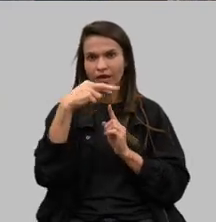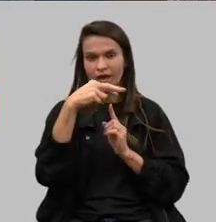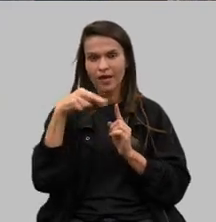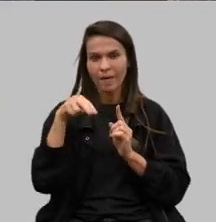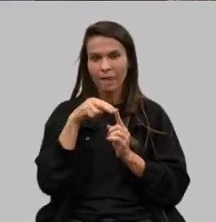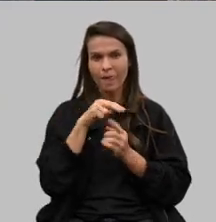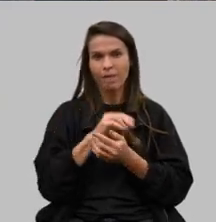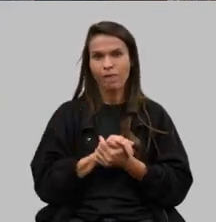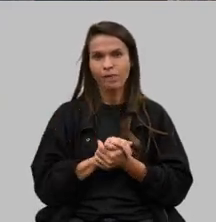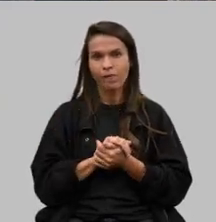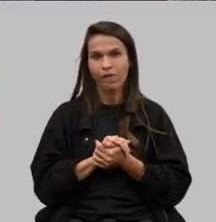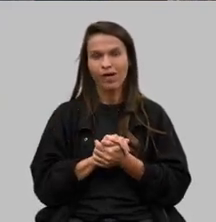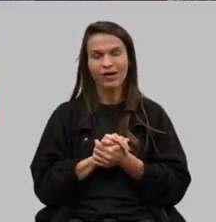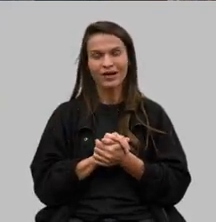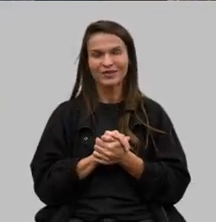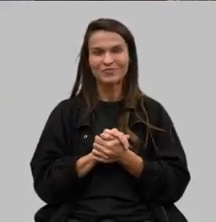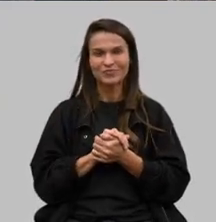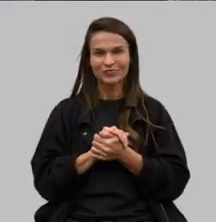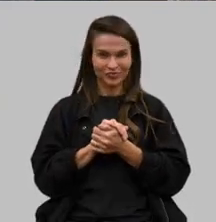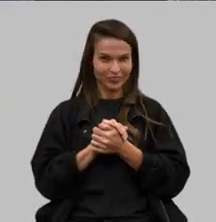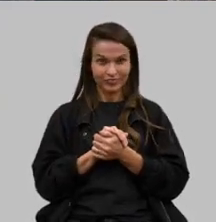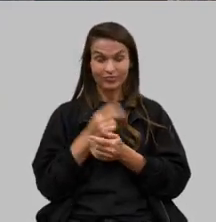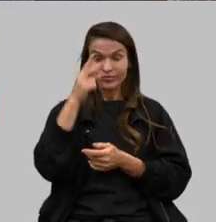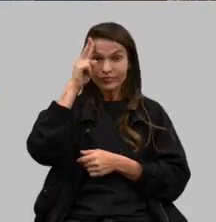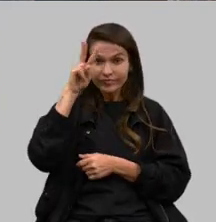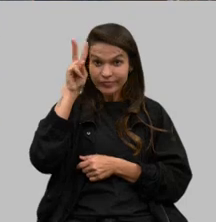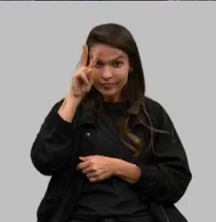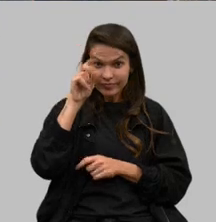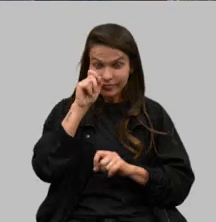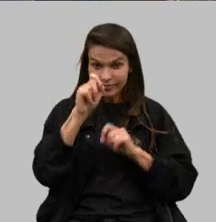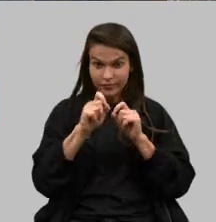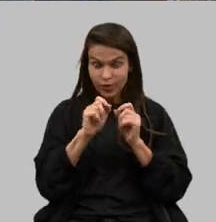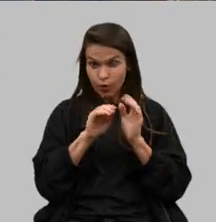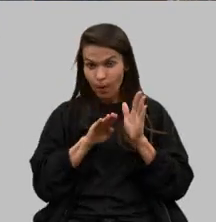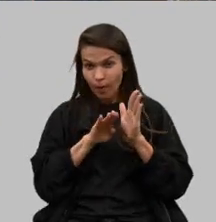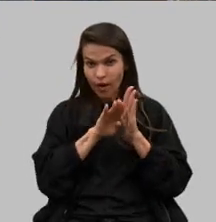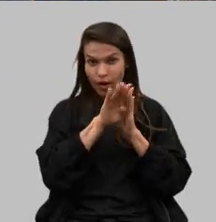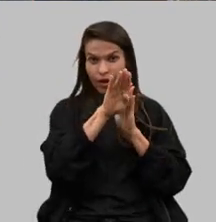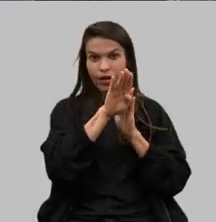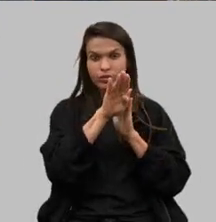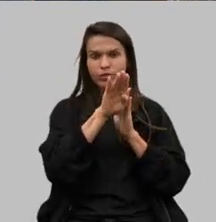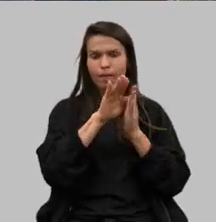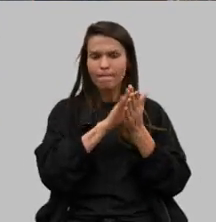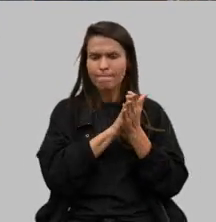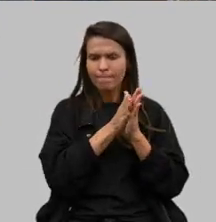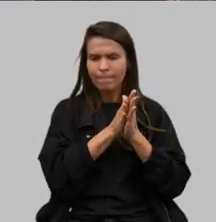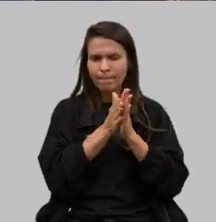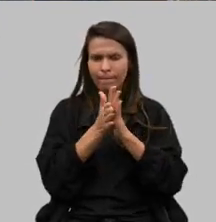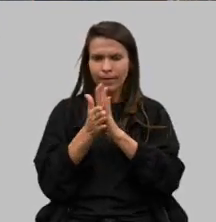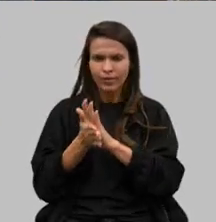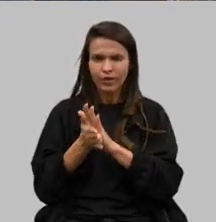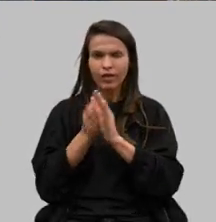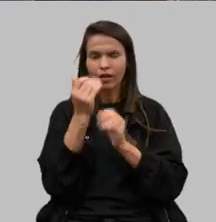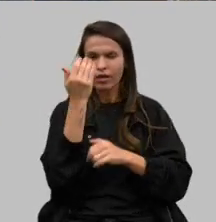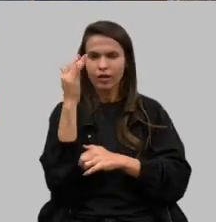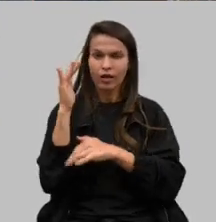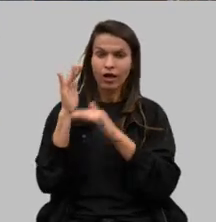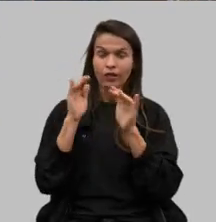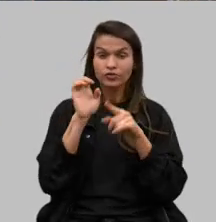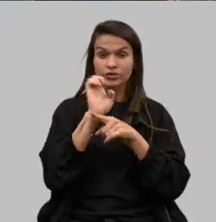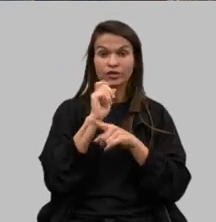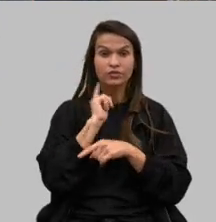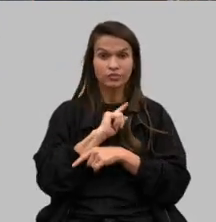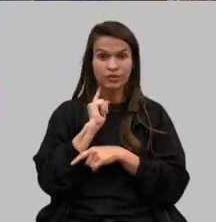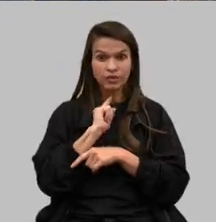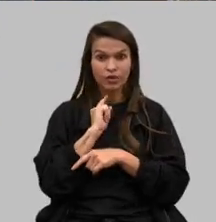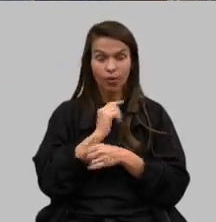outro ponto de vista que é de lembrar do aumento do desmatamento do bioma da mata atlântica no estado de Minas Gerais a